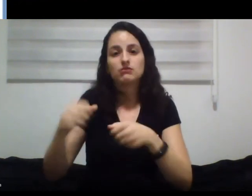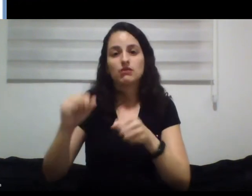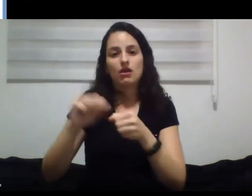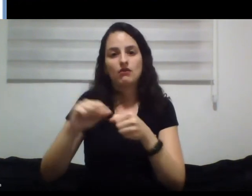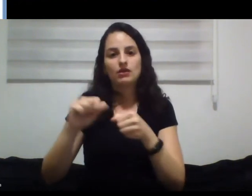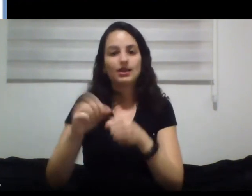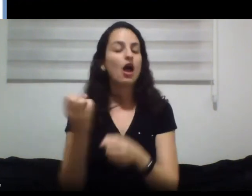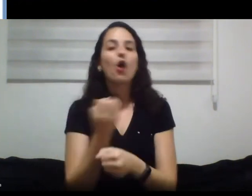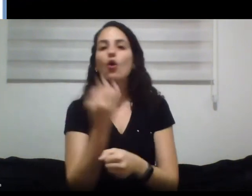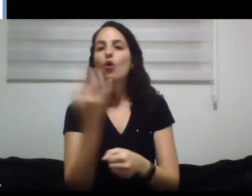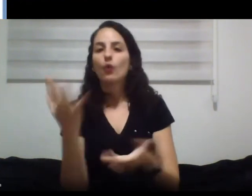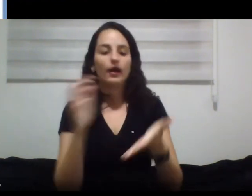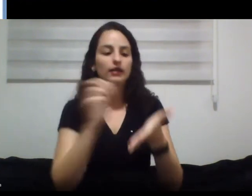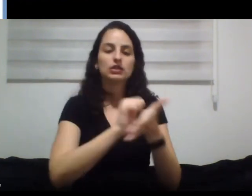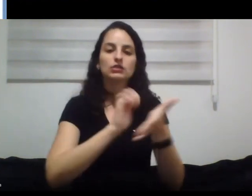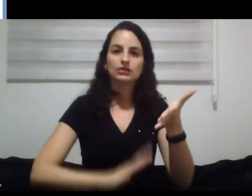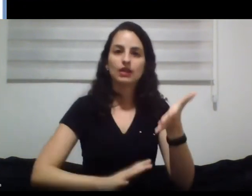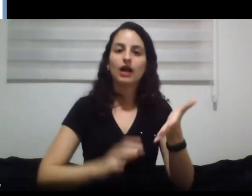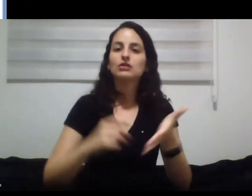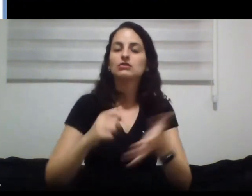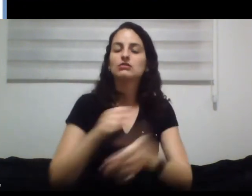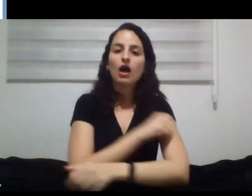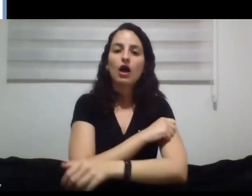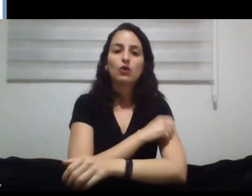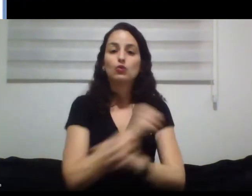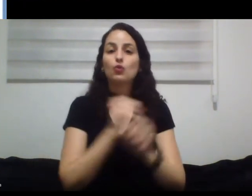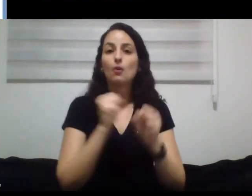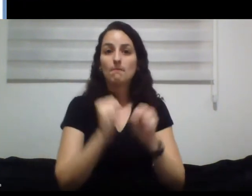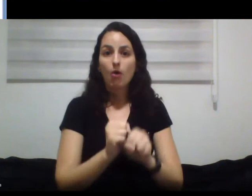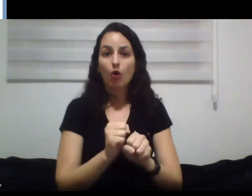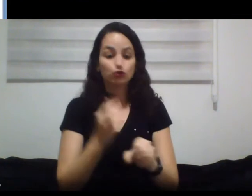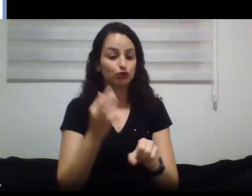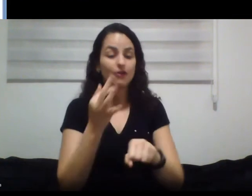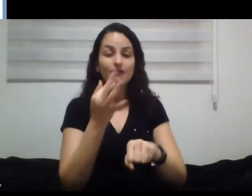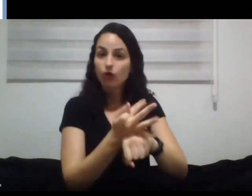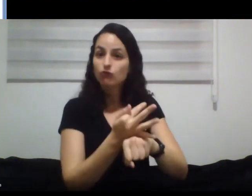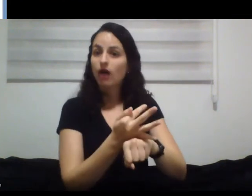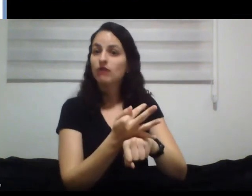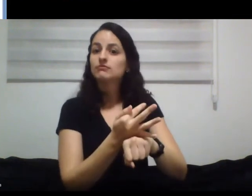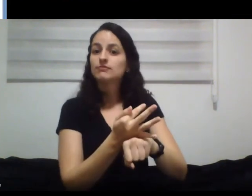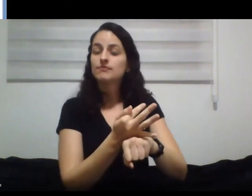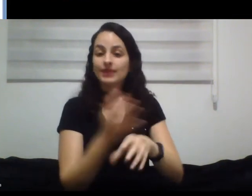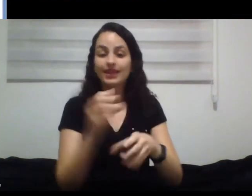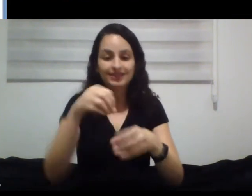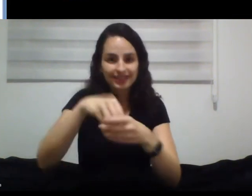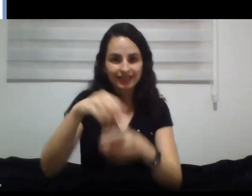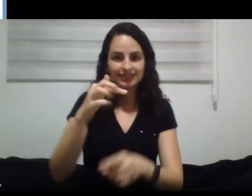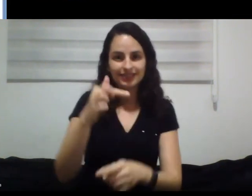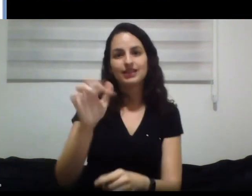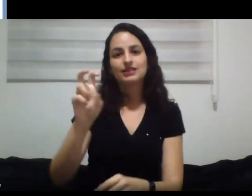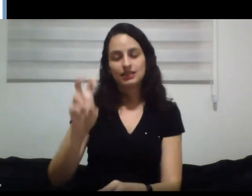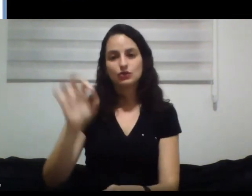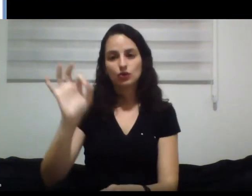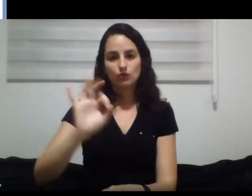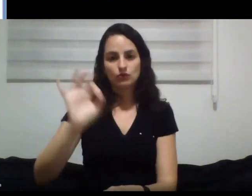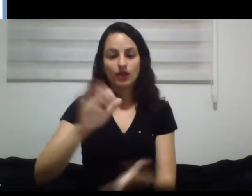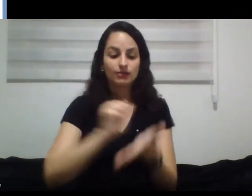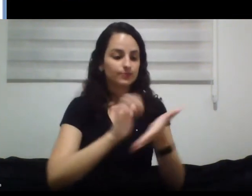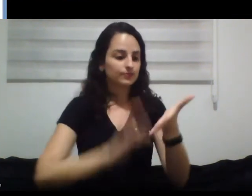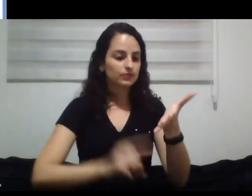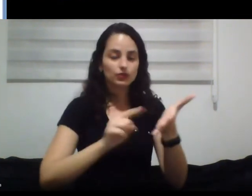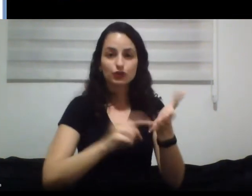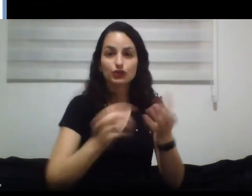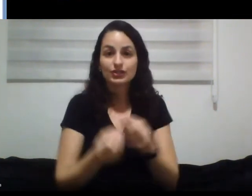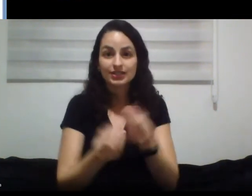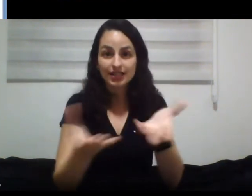alunos valerão frequência. Né? Todos os entregáveis, as atividades de fórum, questionário, tarefa. Não sei, eu penso isso, não